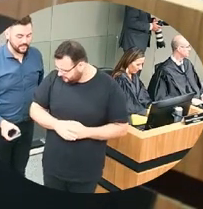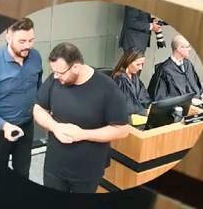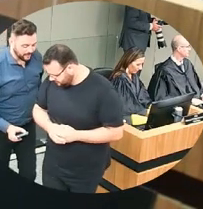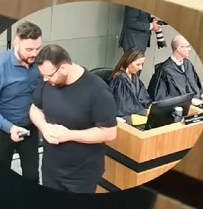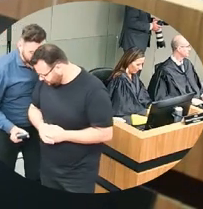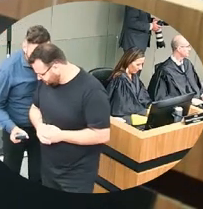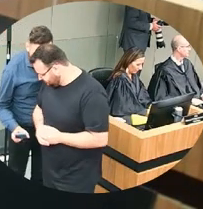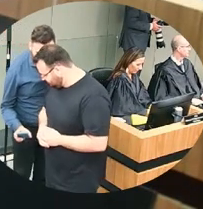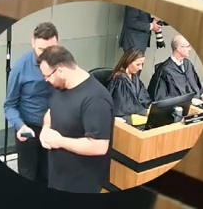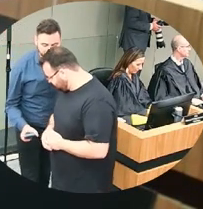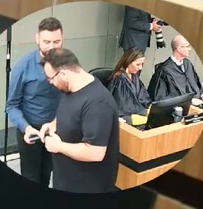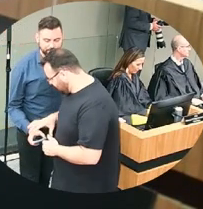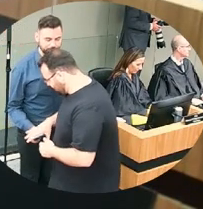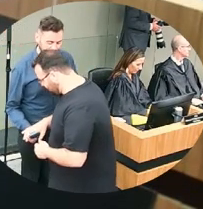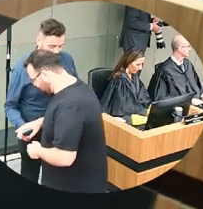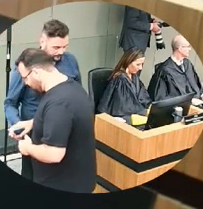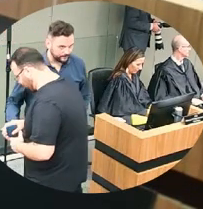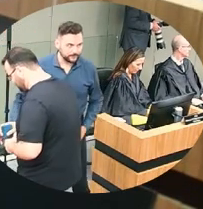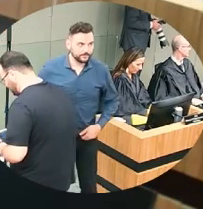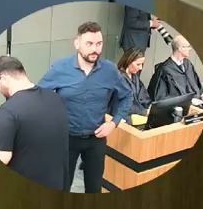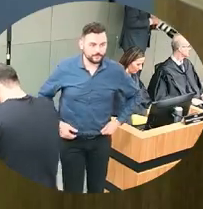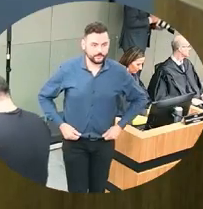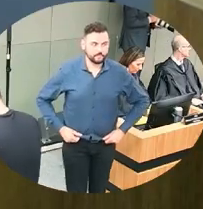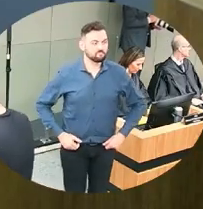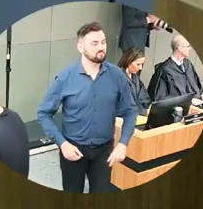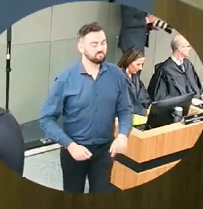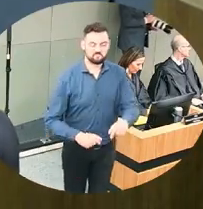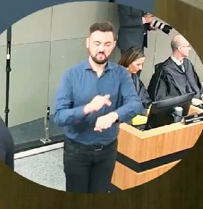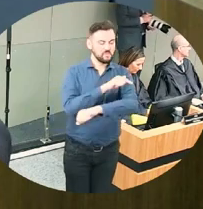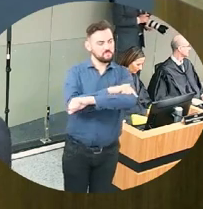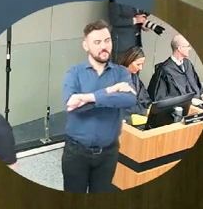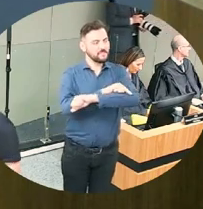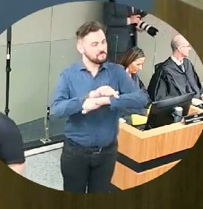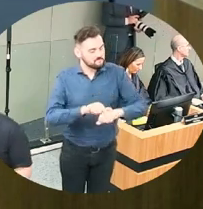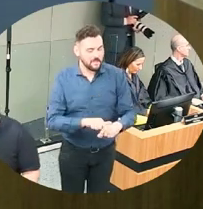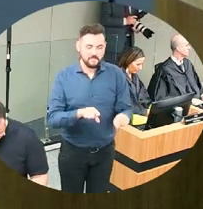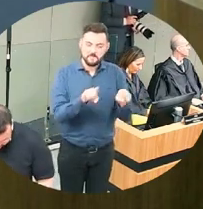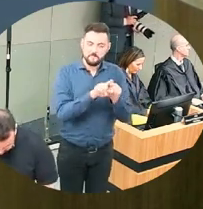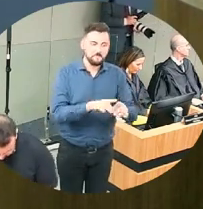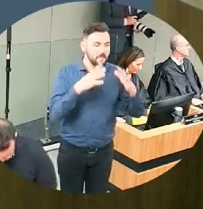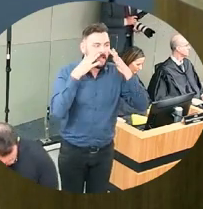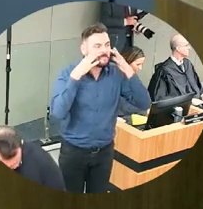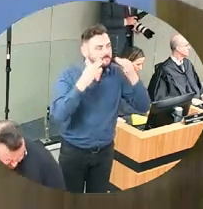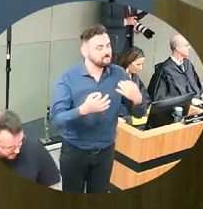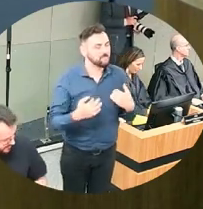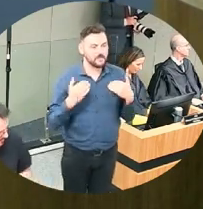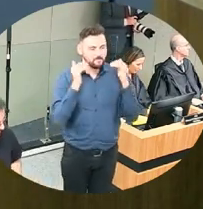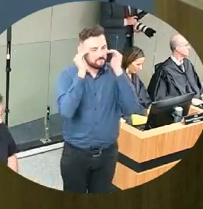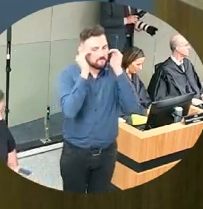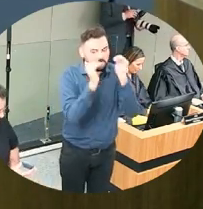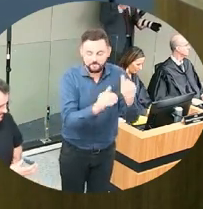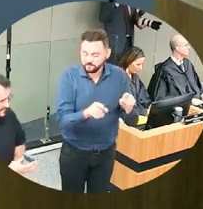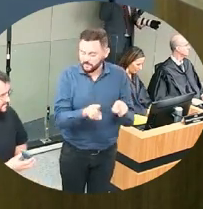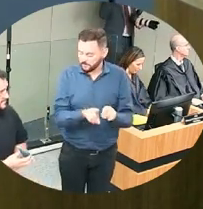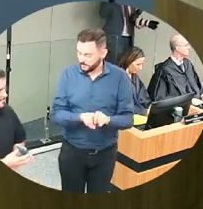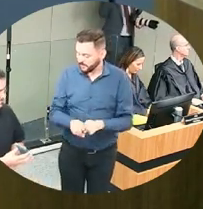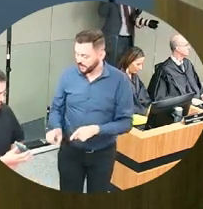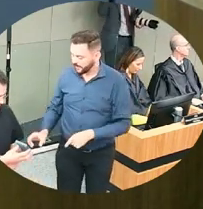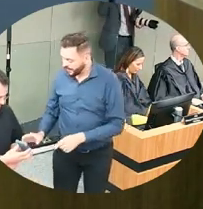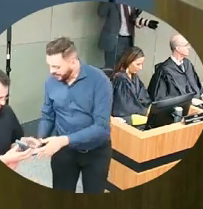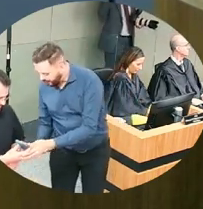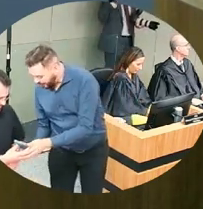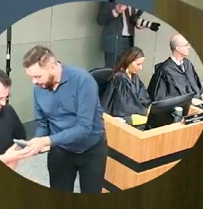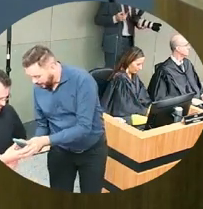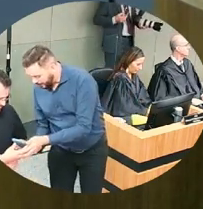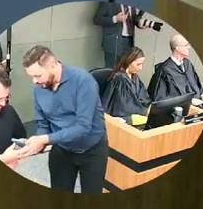carinho o meu respeito e a minha admiração e adoro usar a palavra amor porque nós somos movido